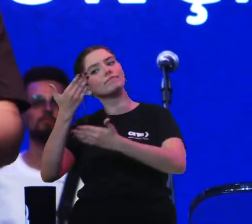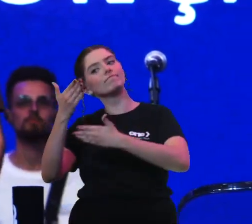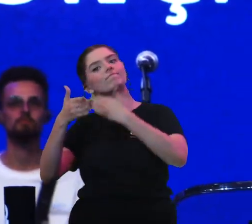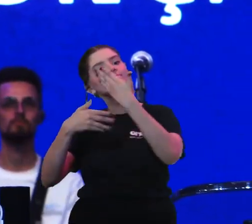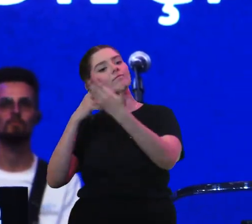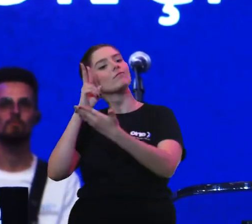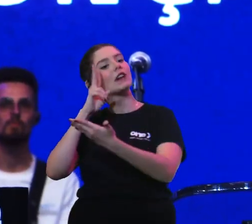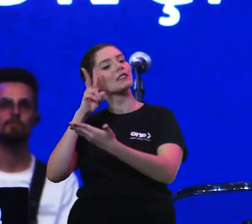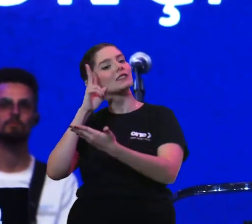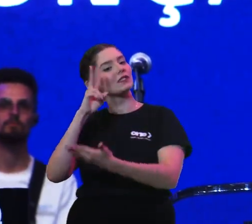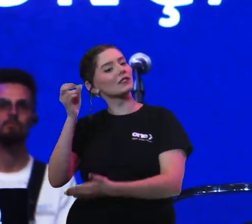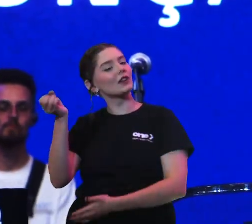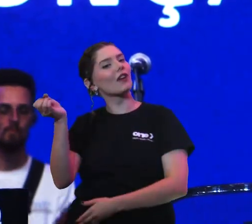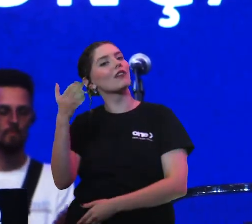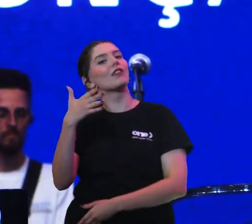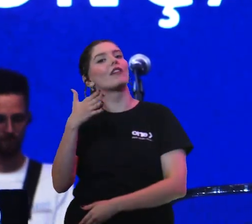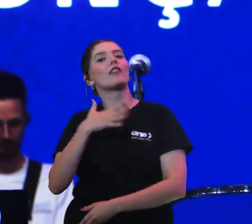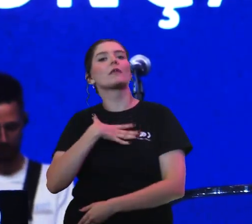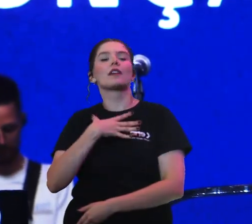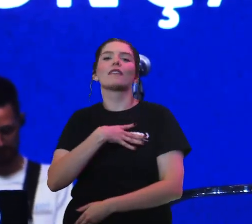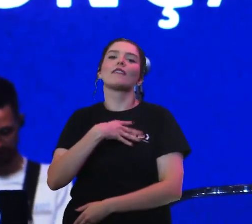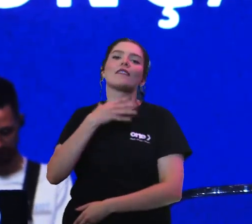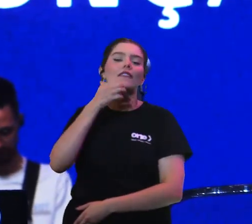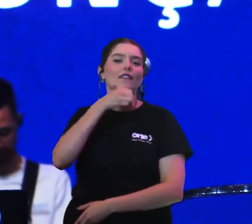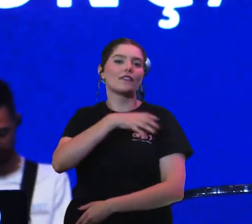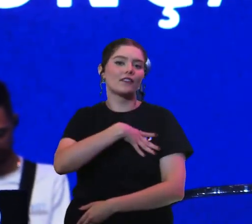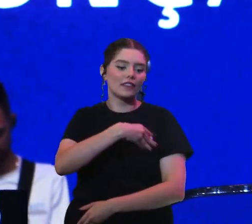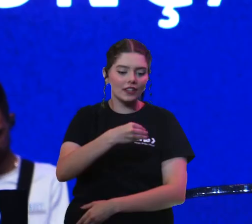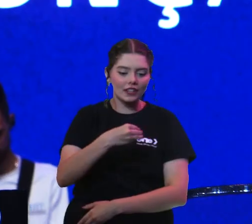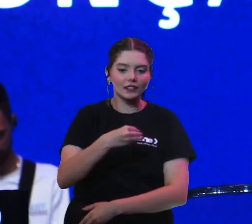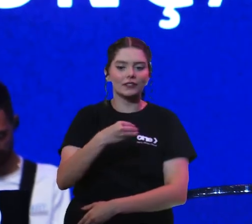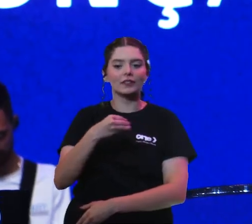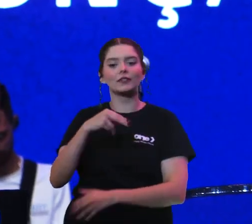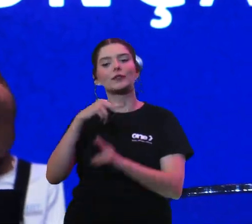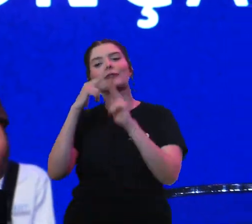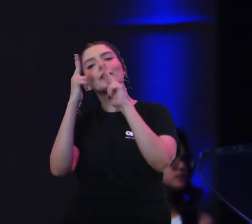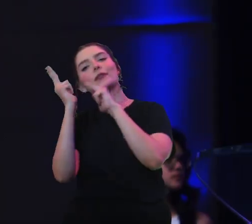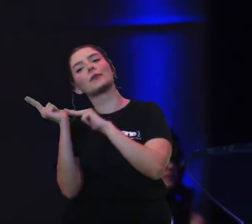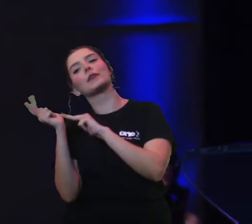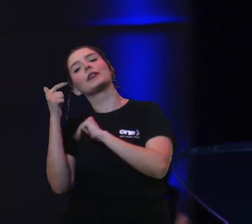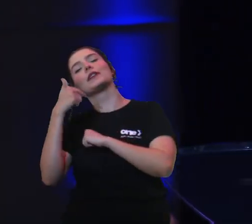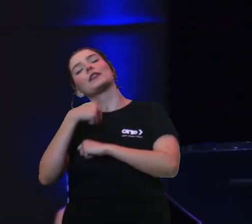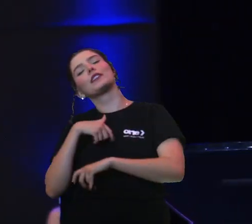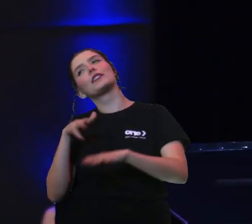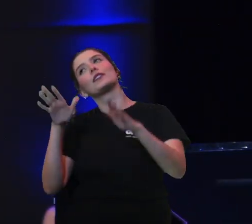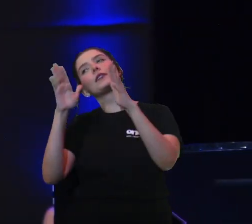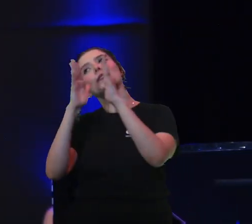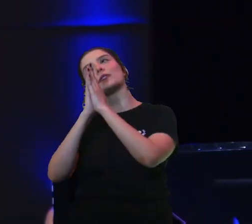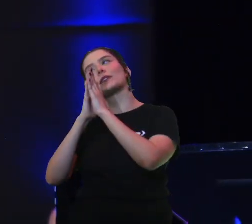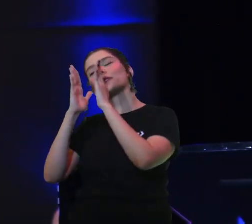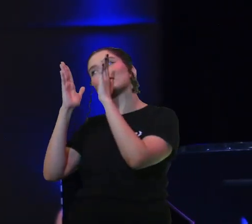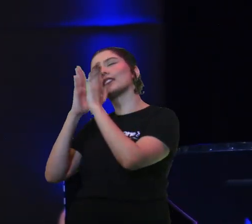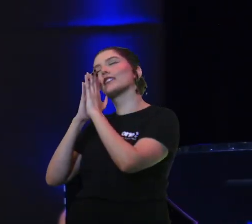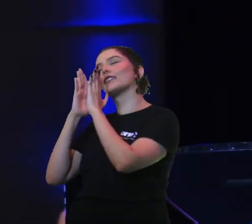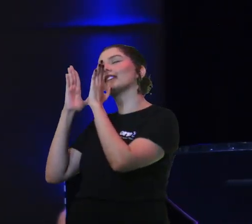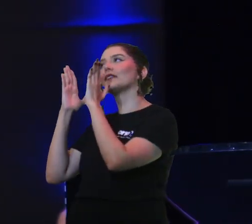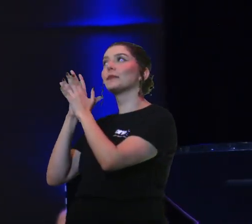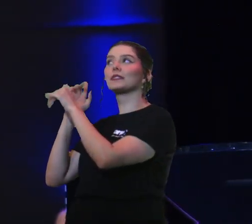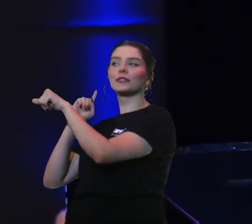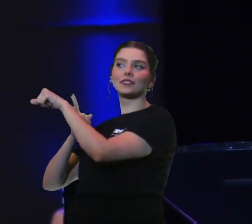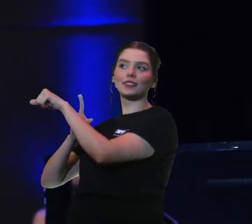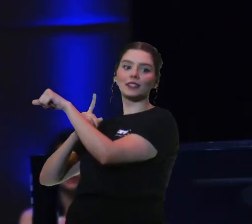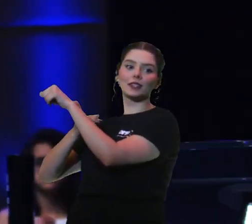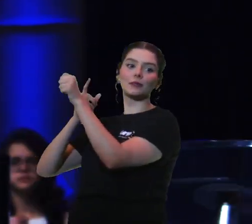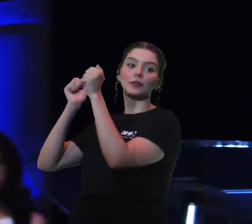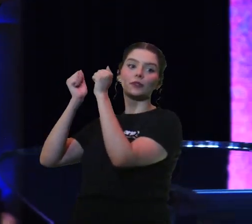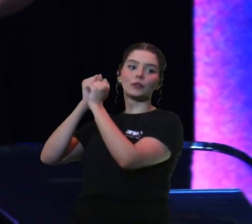um dia ela estava dormindo, quase dormindo, estava deitado no chão e orando, otimizando o tempo, aproveitando para investir em coisas eternas. E Deus